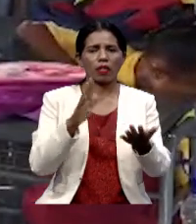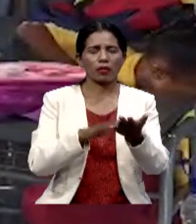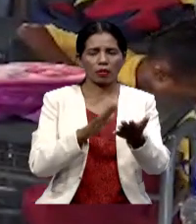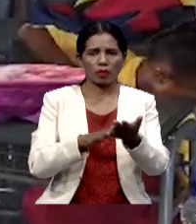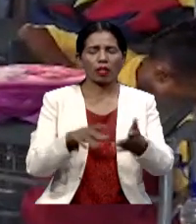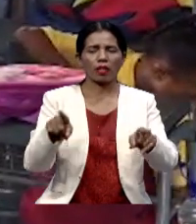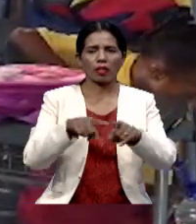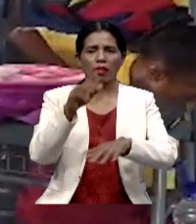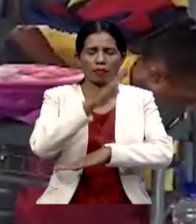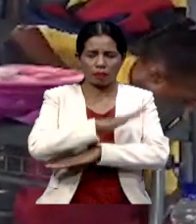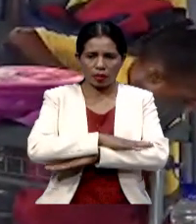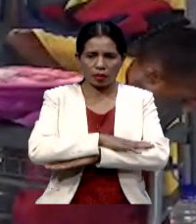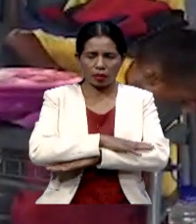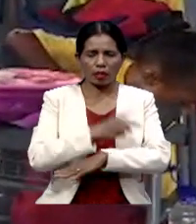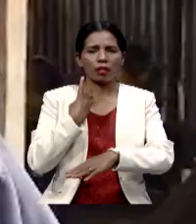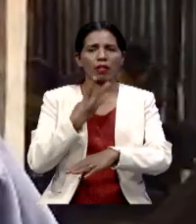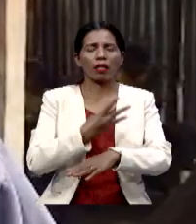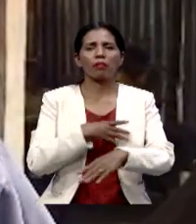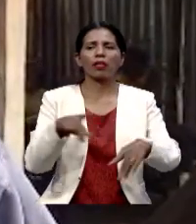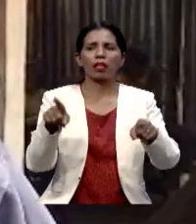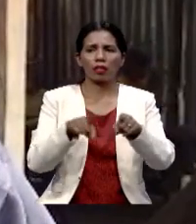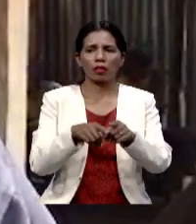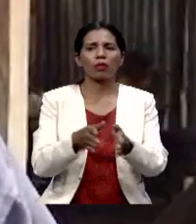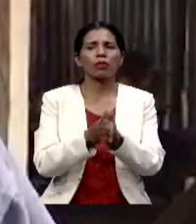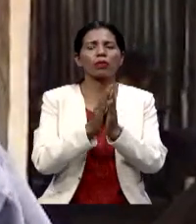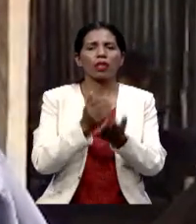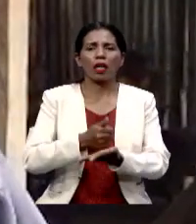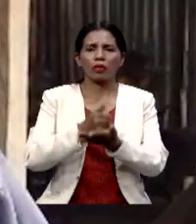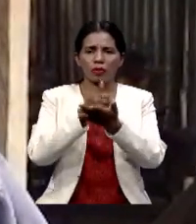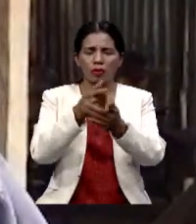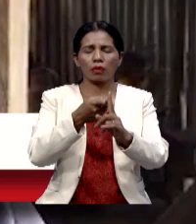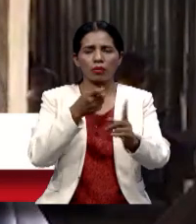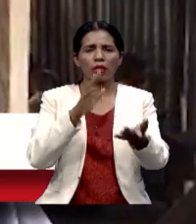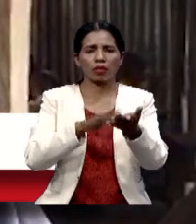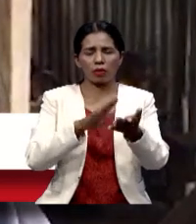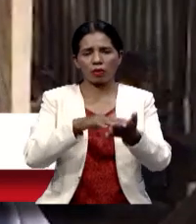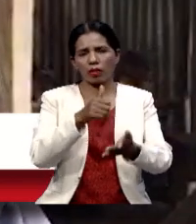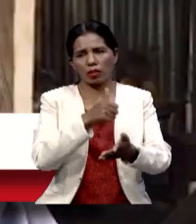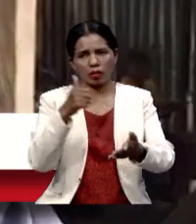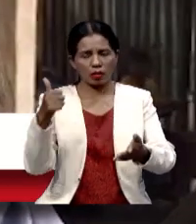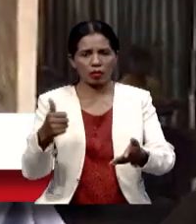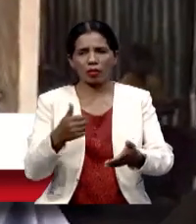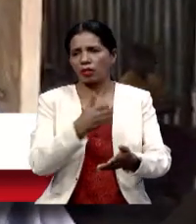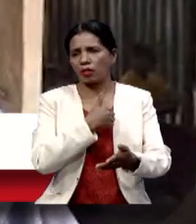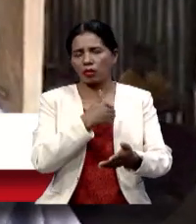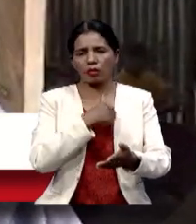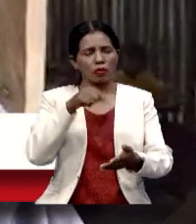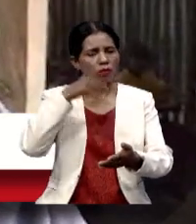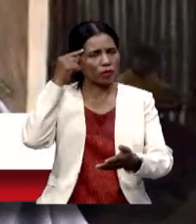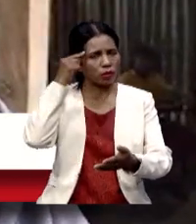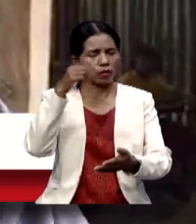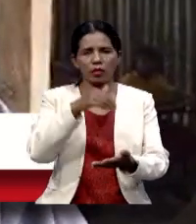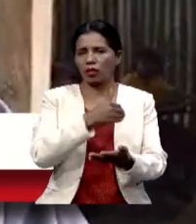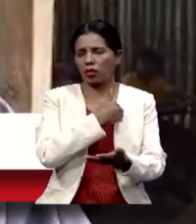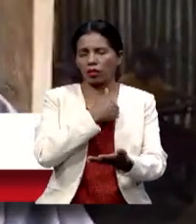sira ne, ami anisa usu ajuda husi eskola selo, mabe sidau un governo sidau